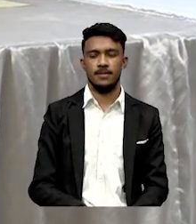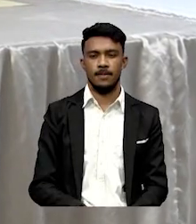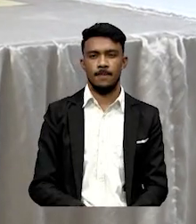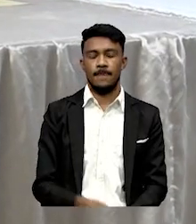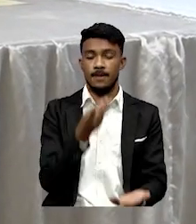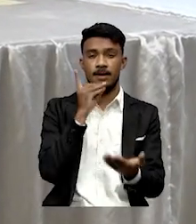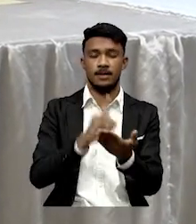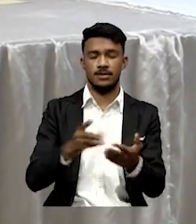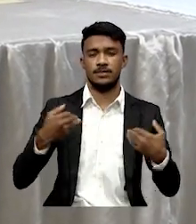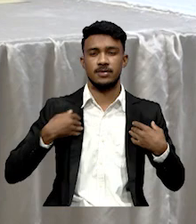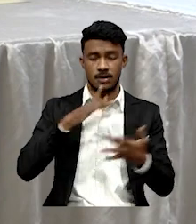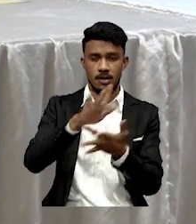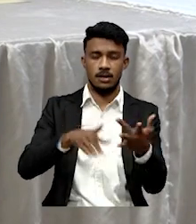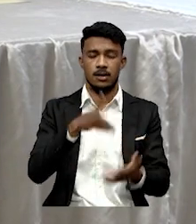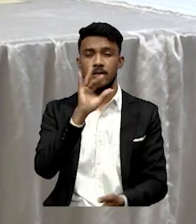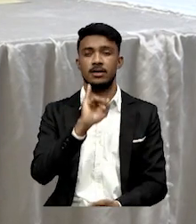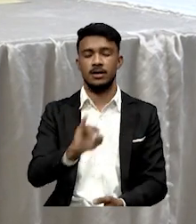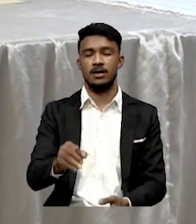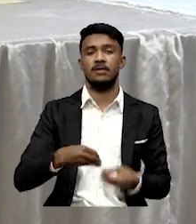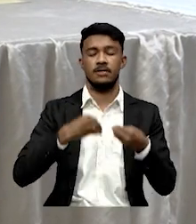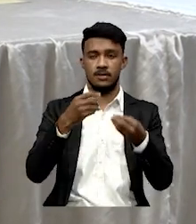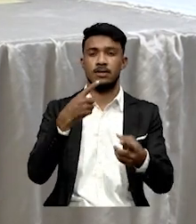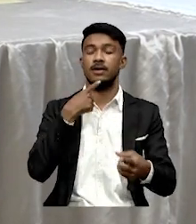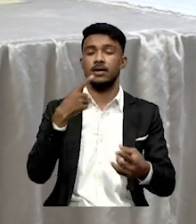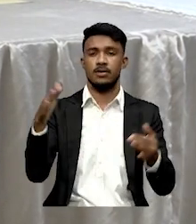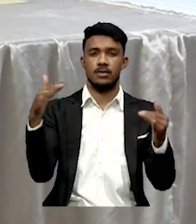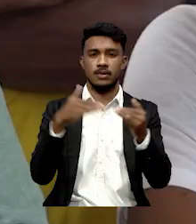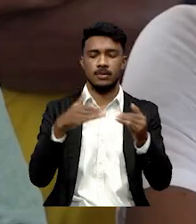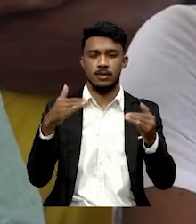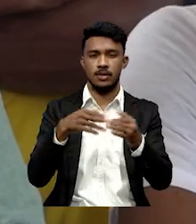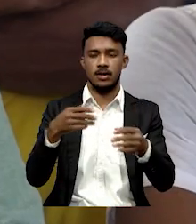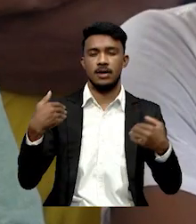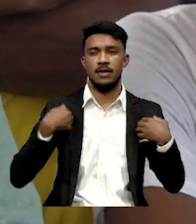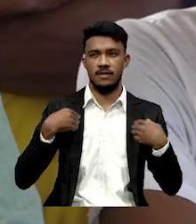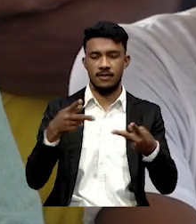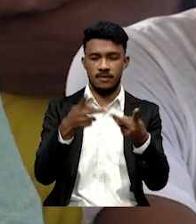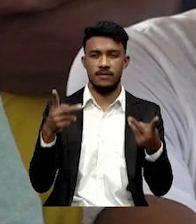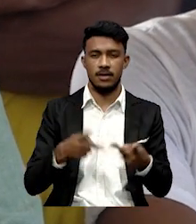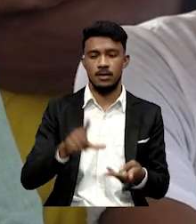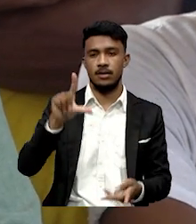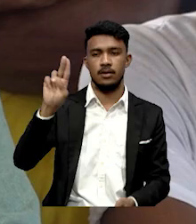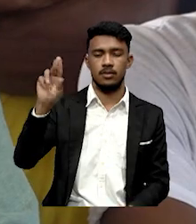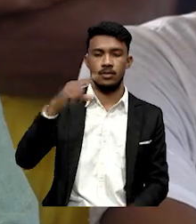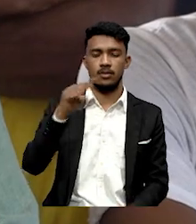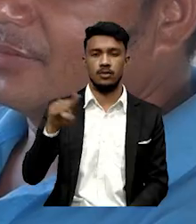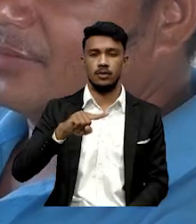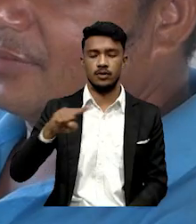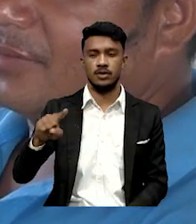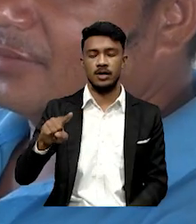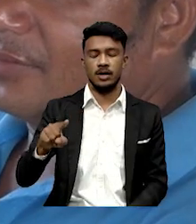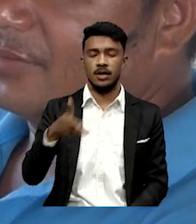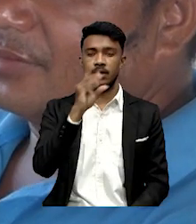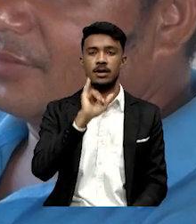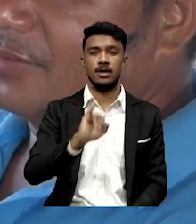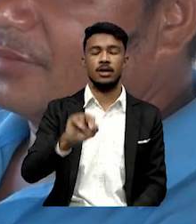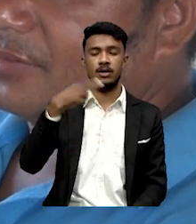Declaração na equipa surpresa dele, Hatoli Rusi, conferência da imprensa e a Salão Luz Clarita, bairro Formosa dele,